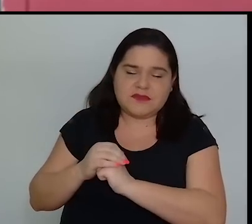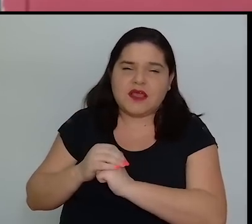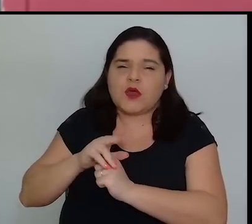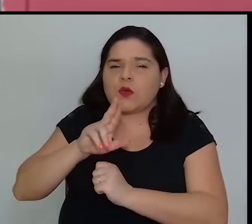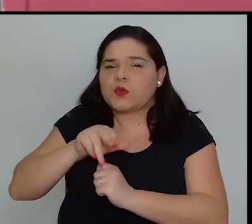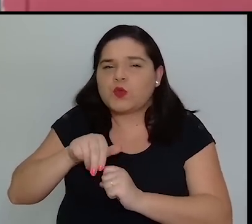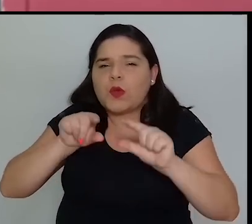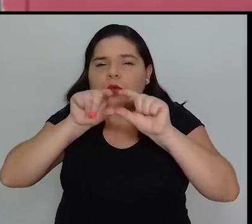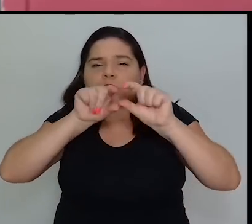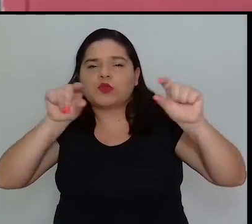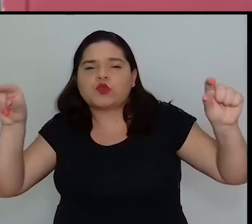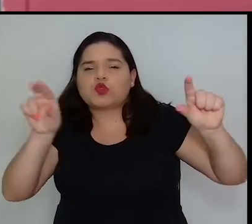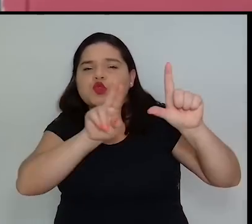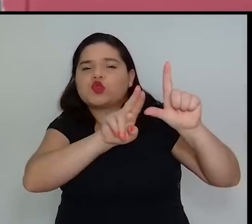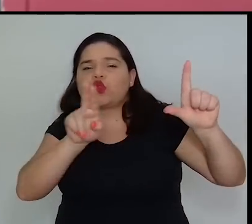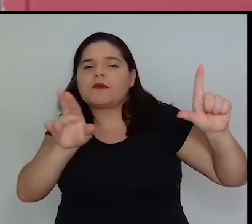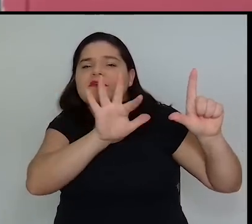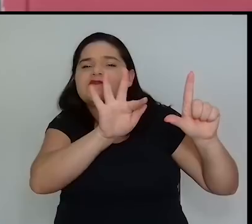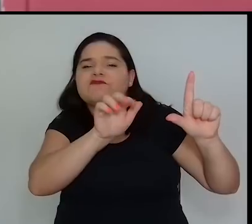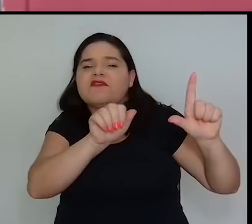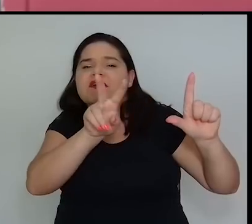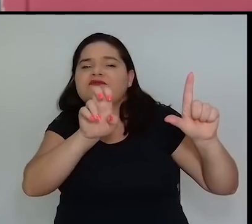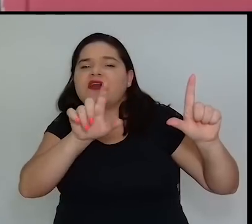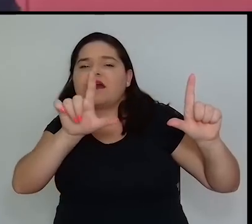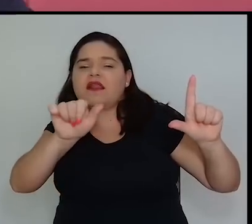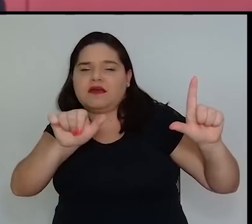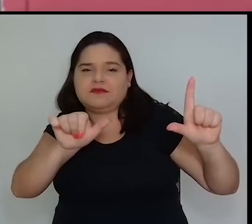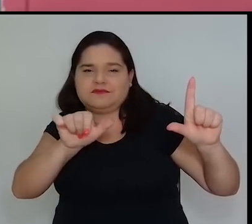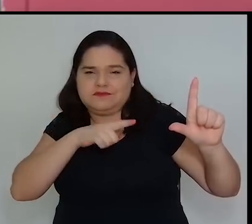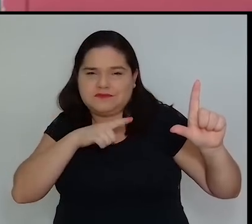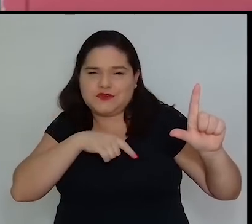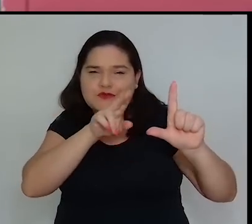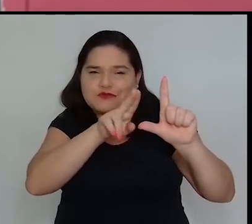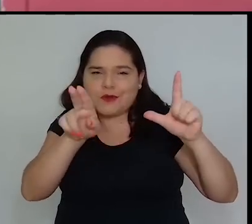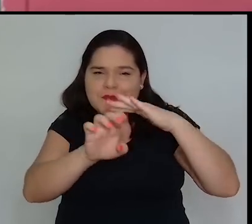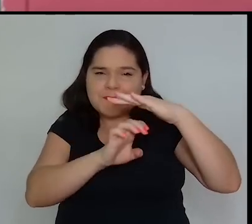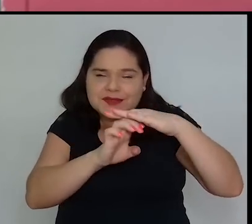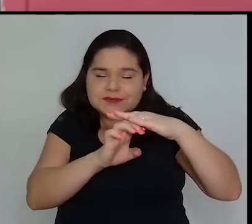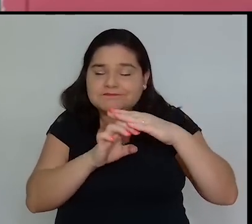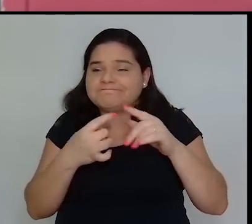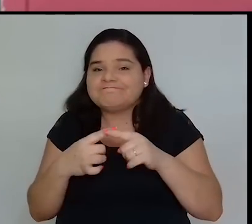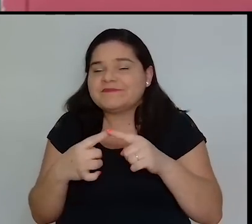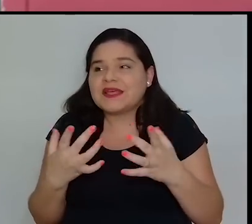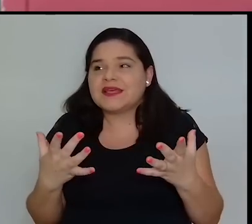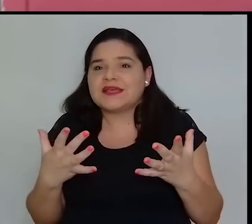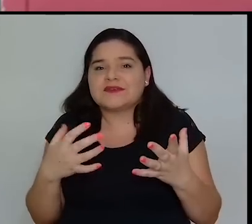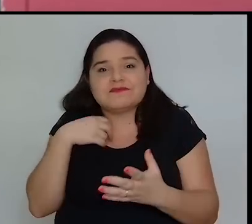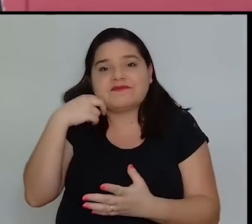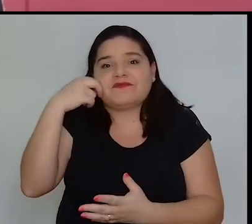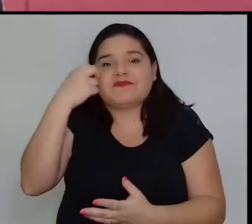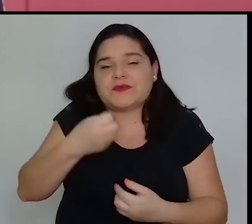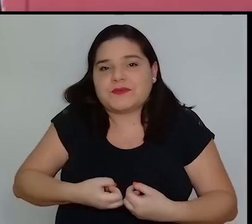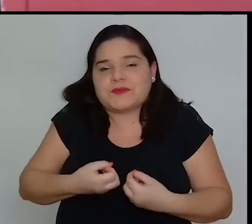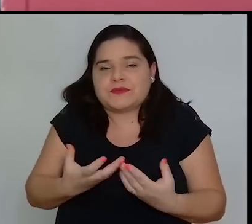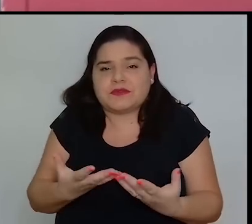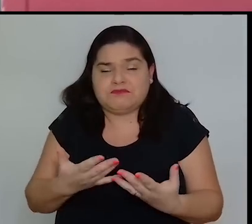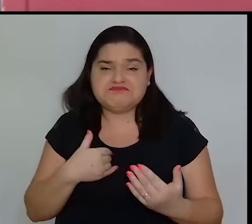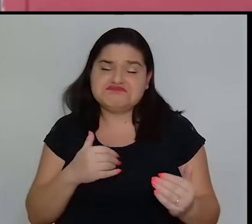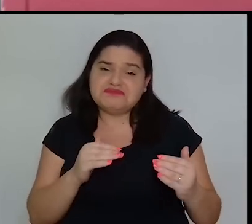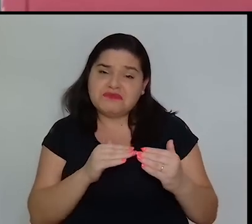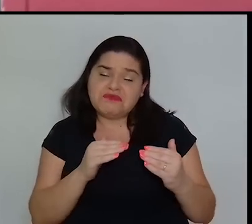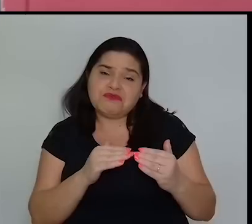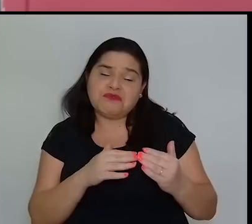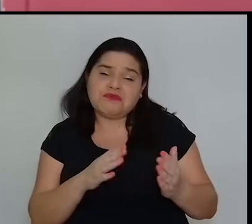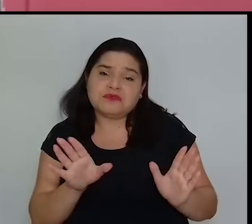tinha o nome favela na sua estrutura porque ela era tinha vergonha de fazer isso eu concordo com isso